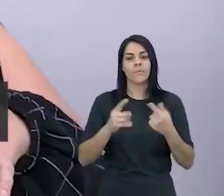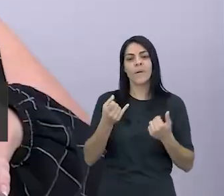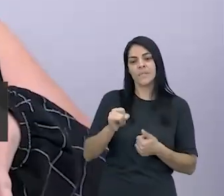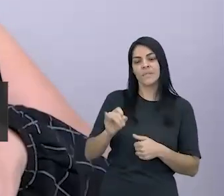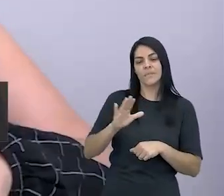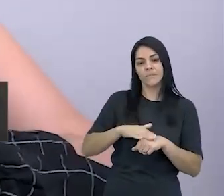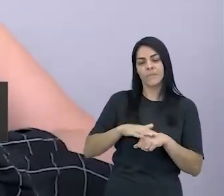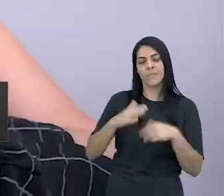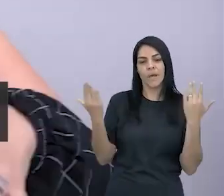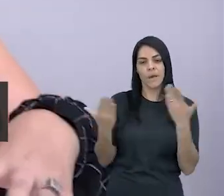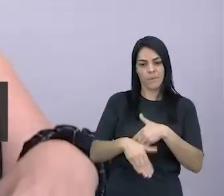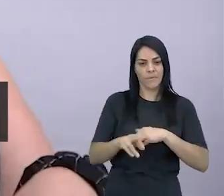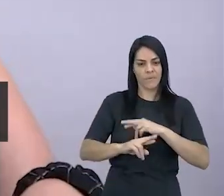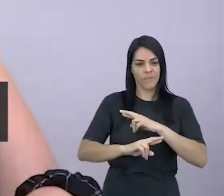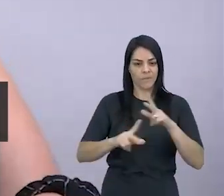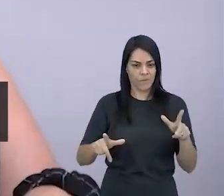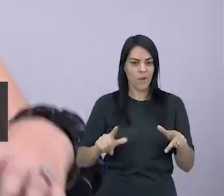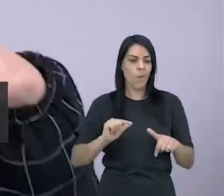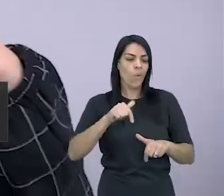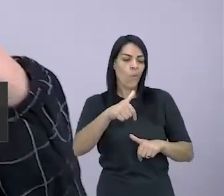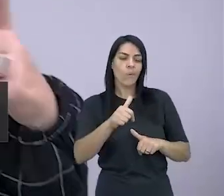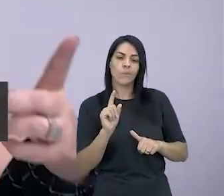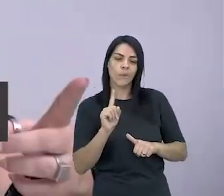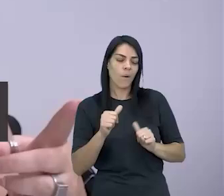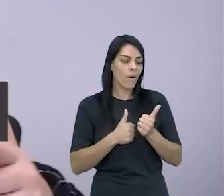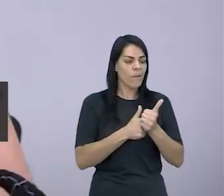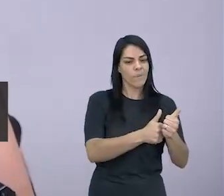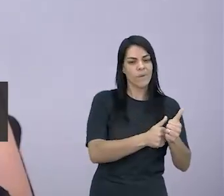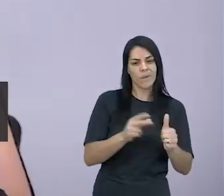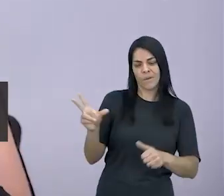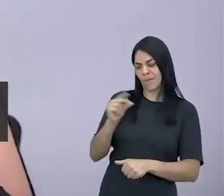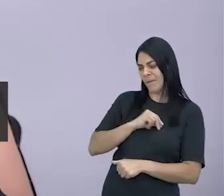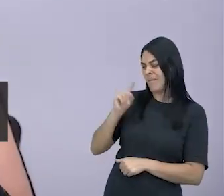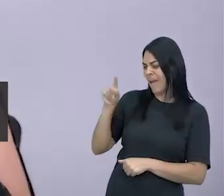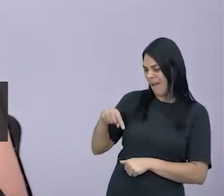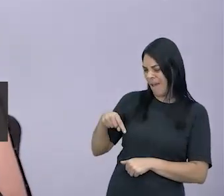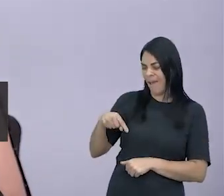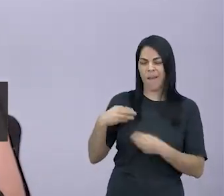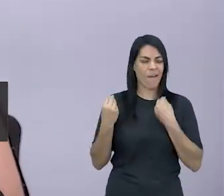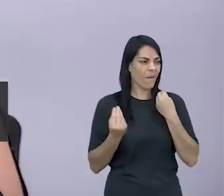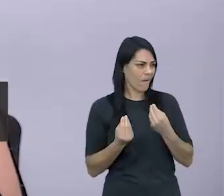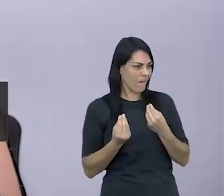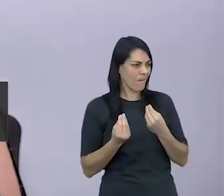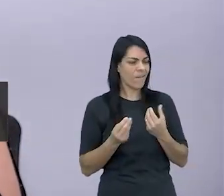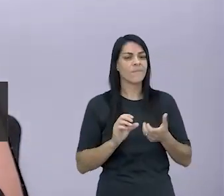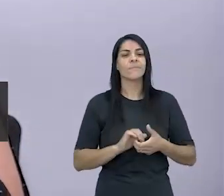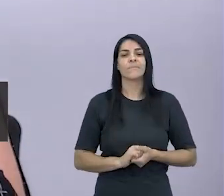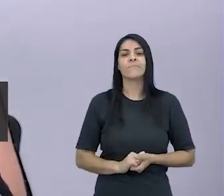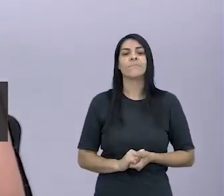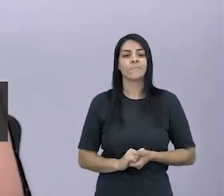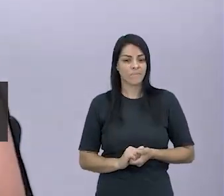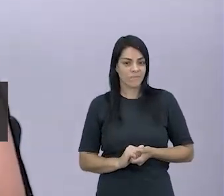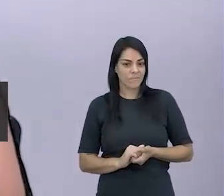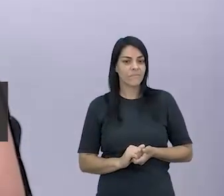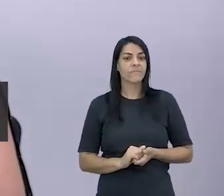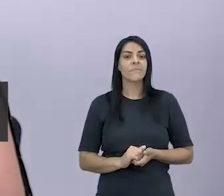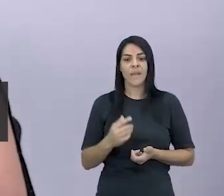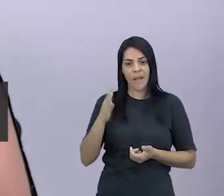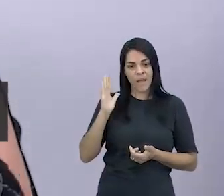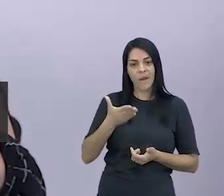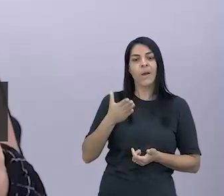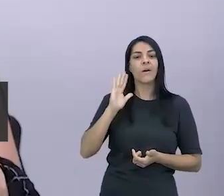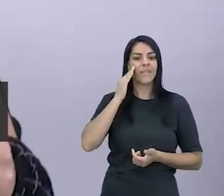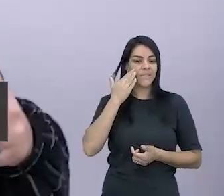deficiência, o que não está acompanhando o conteúdo vai falar, era isso que era para estar fazendo? Agora eu